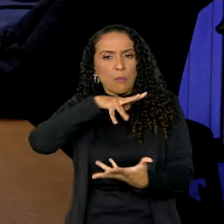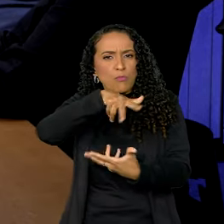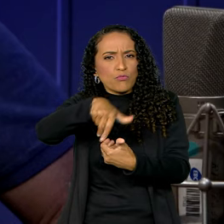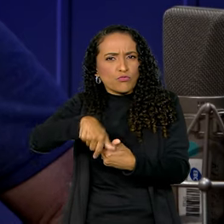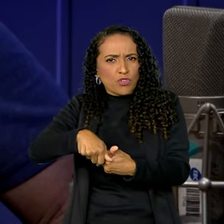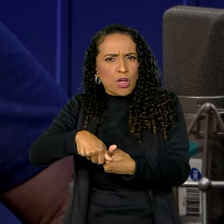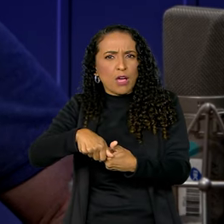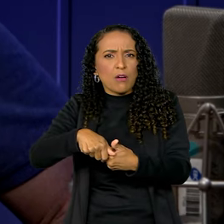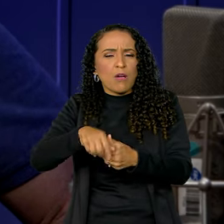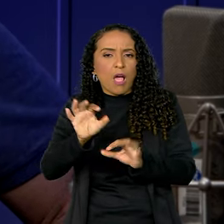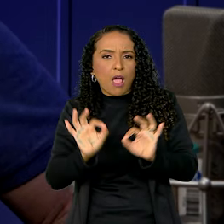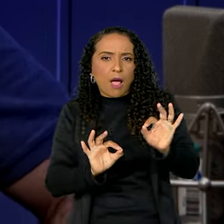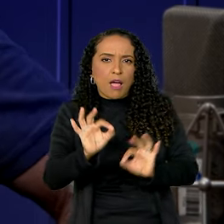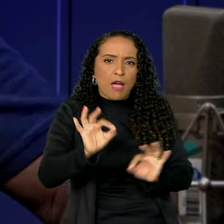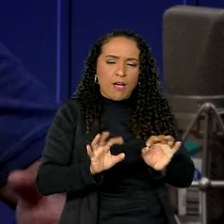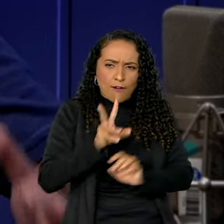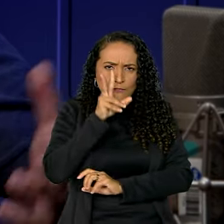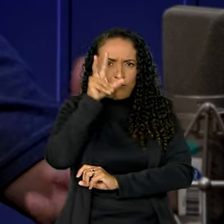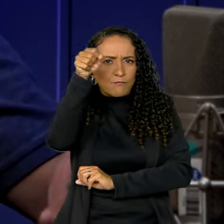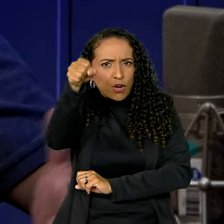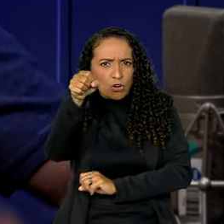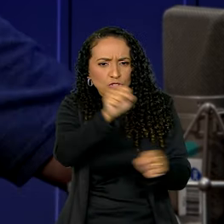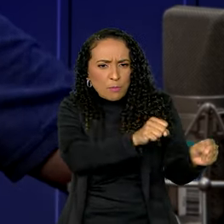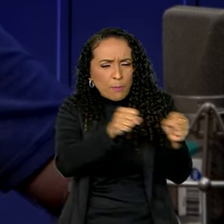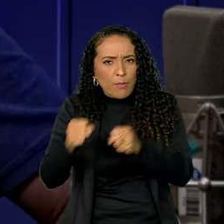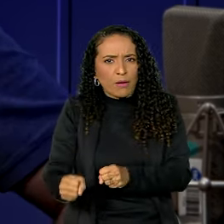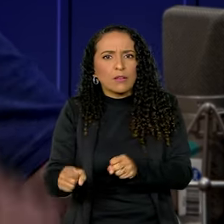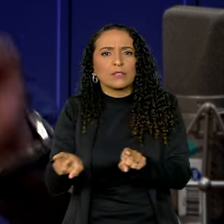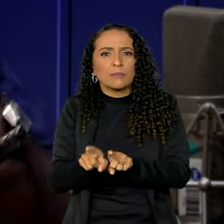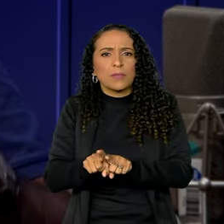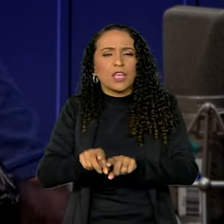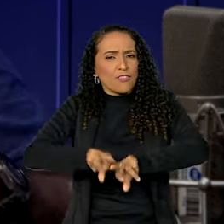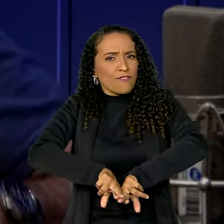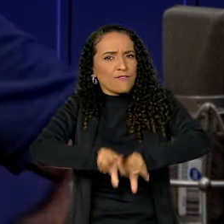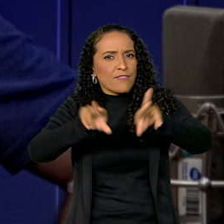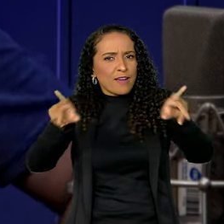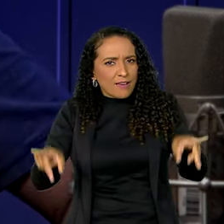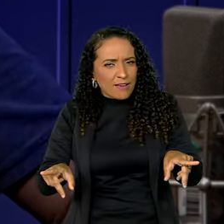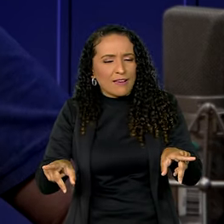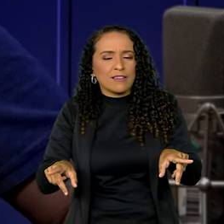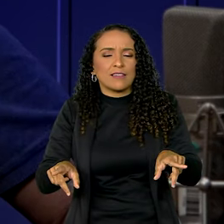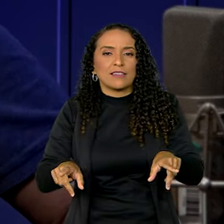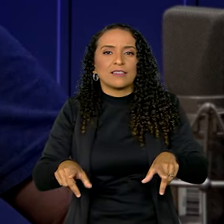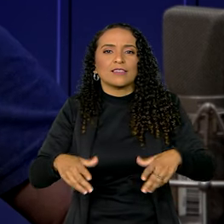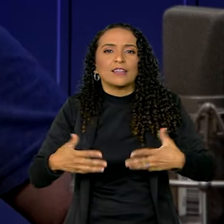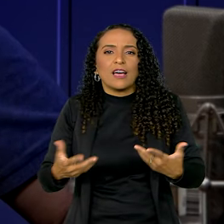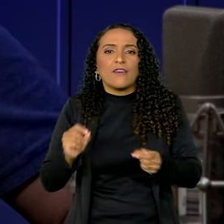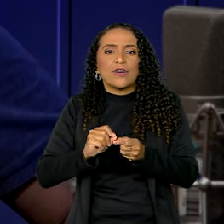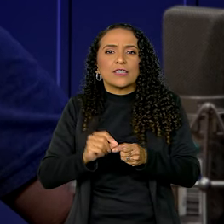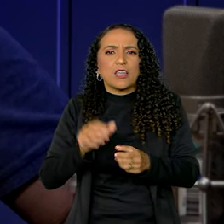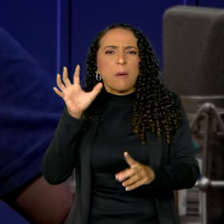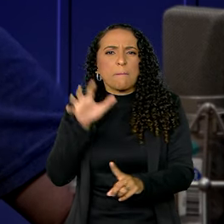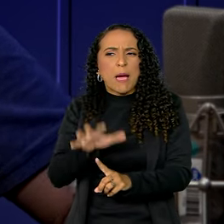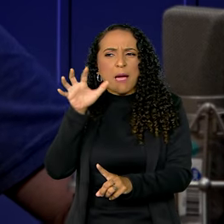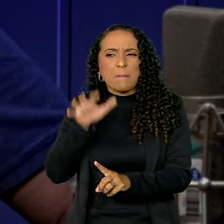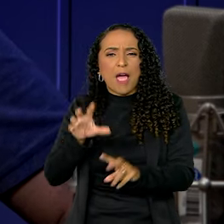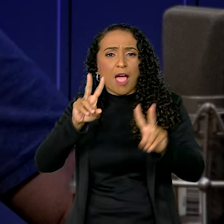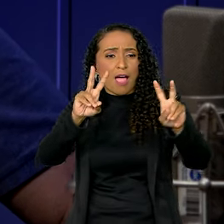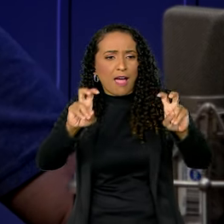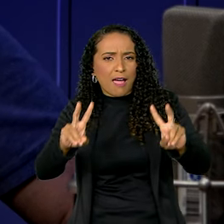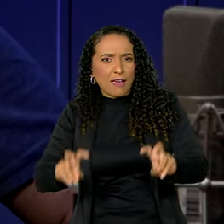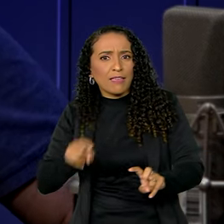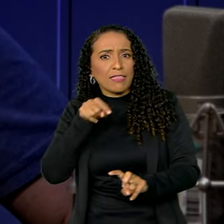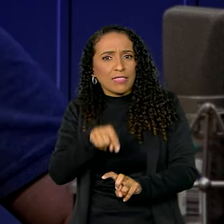planetária articulada fortalecida empoderada diversa eh fazendo pressão para que esses